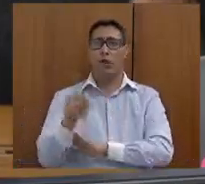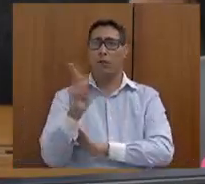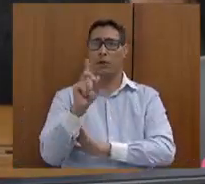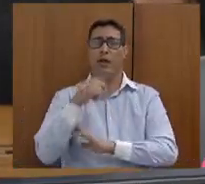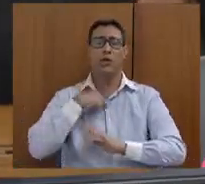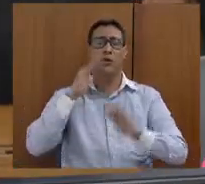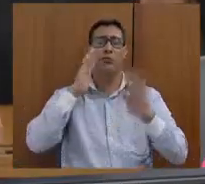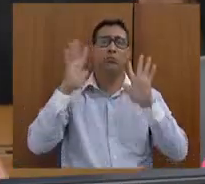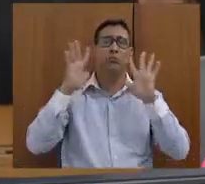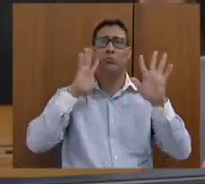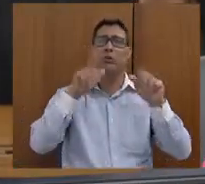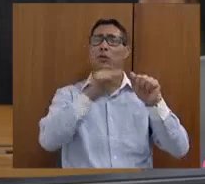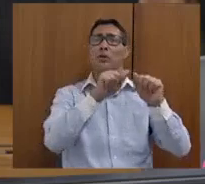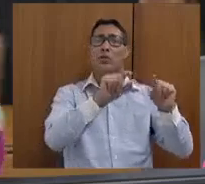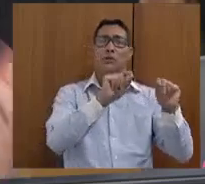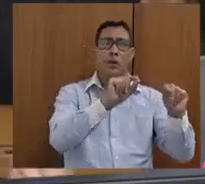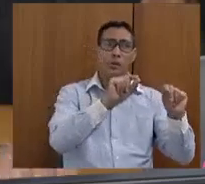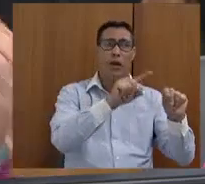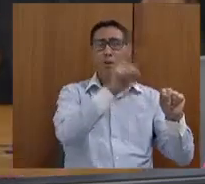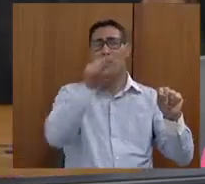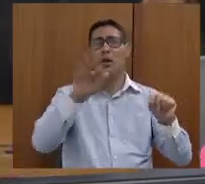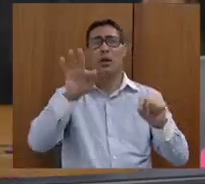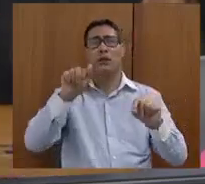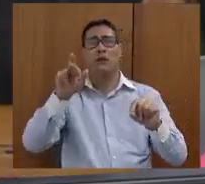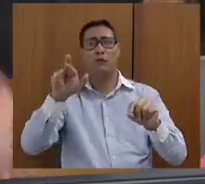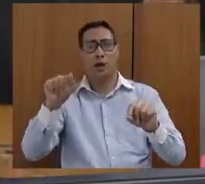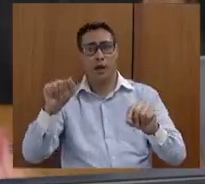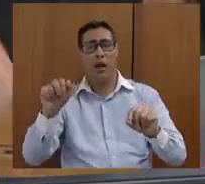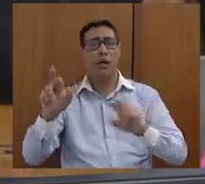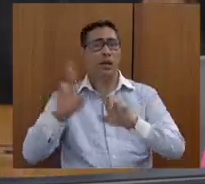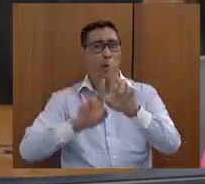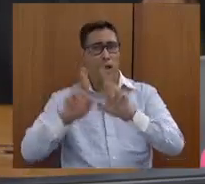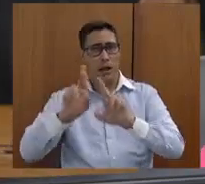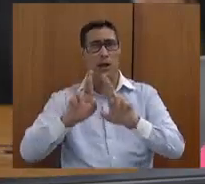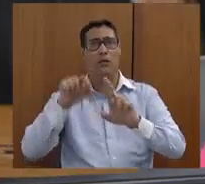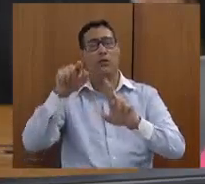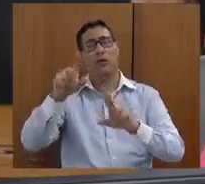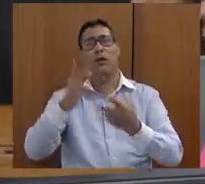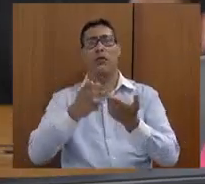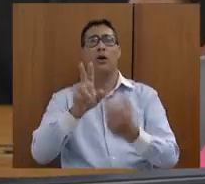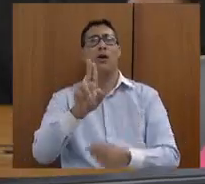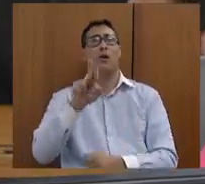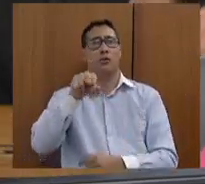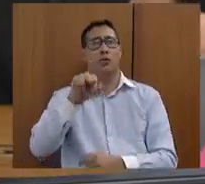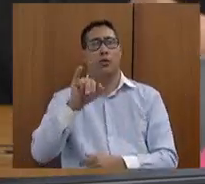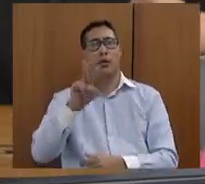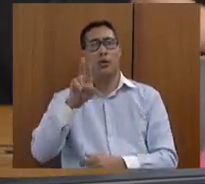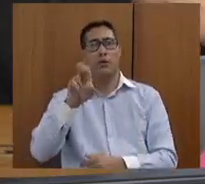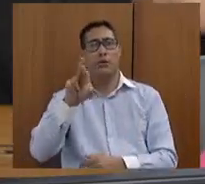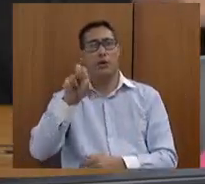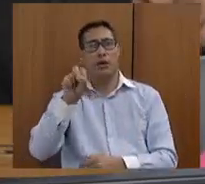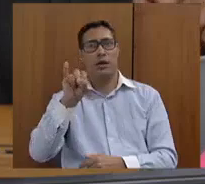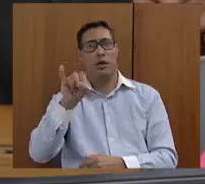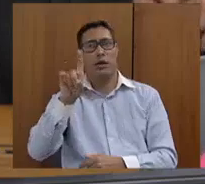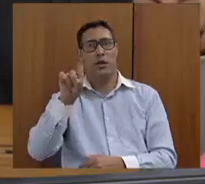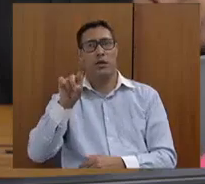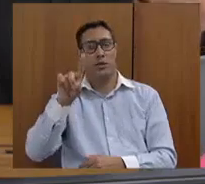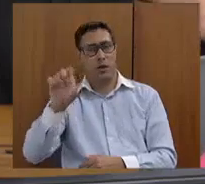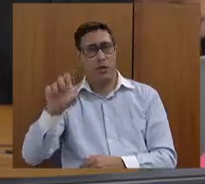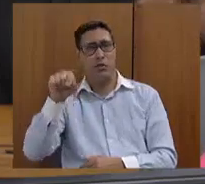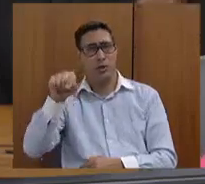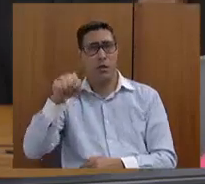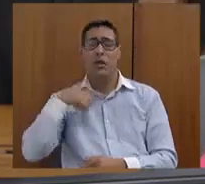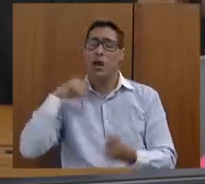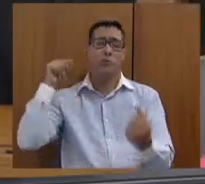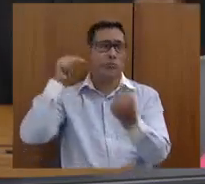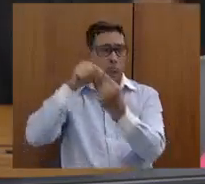está pensando o que quer o que fará em relação a Universidade ao limites e essa objetivamente foi um ponto